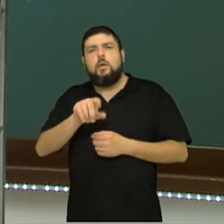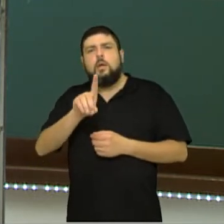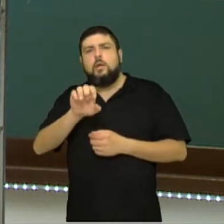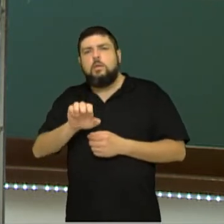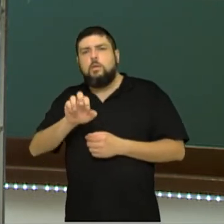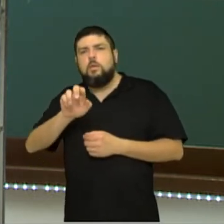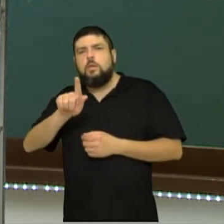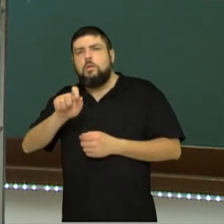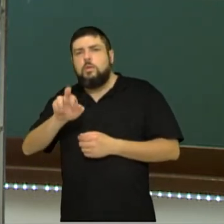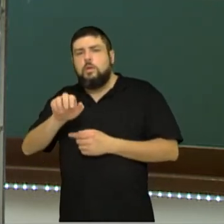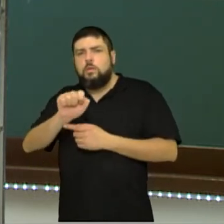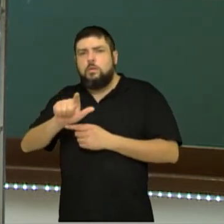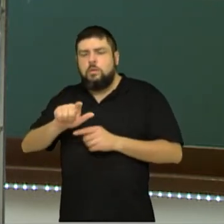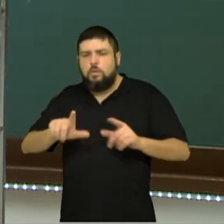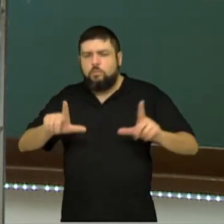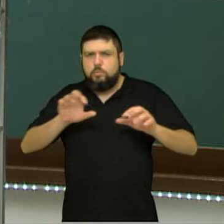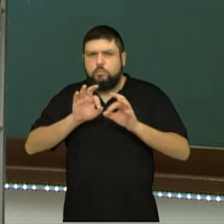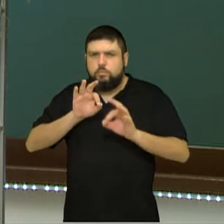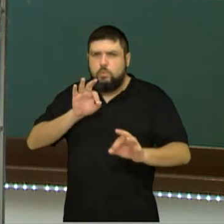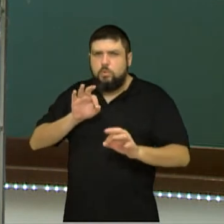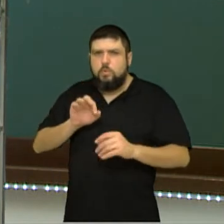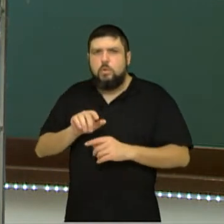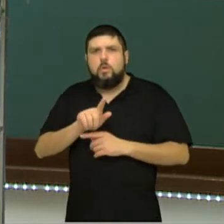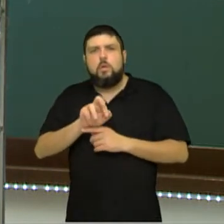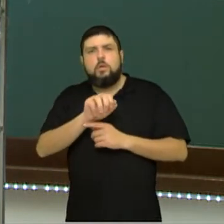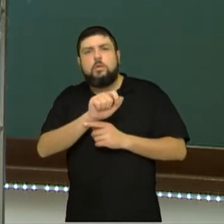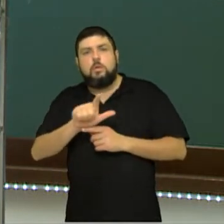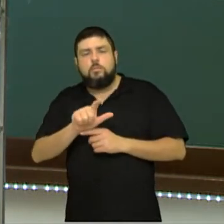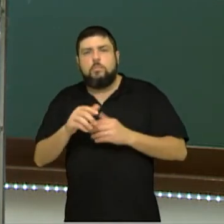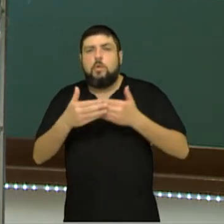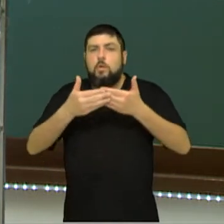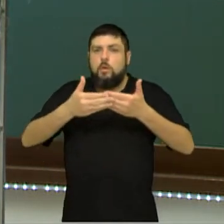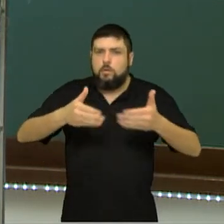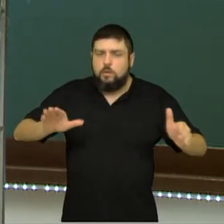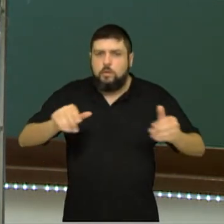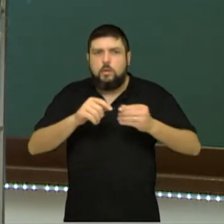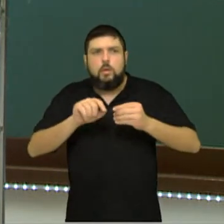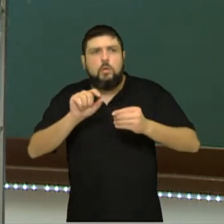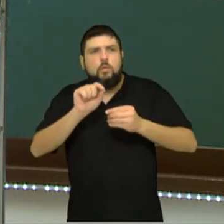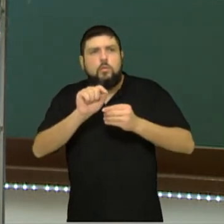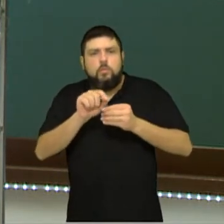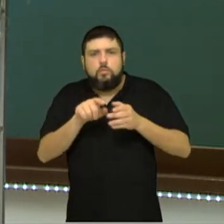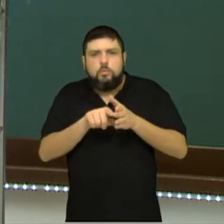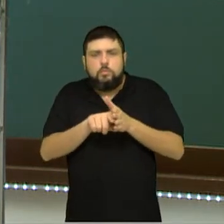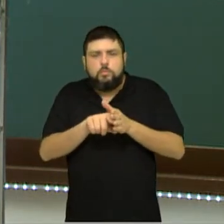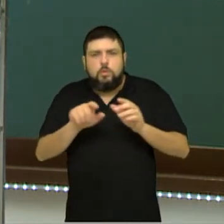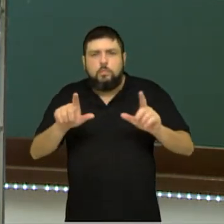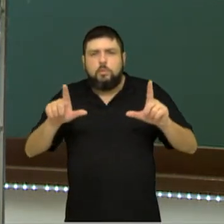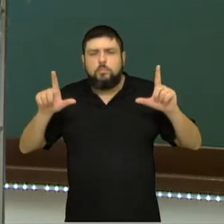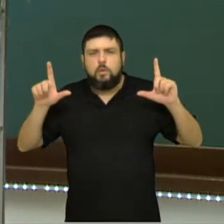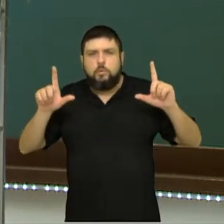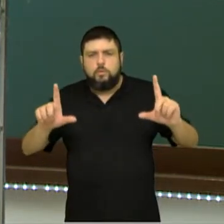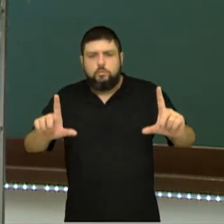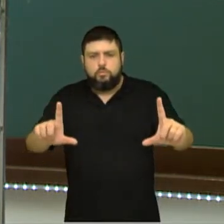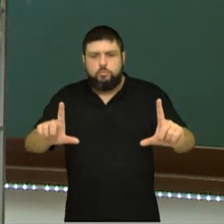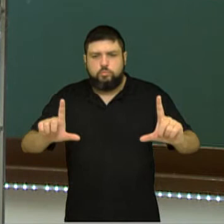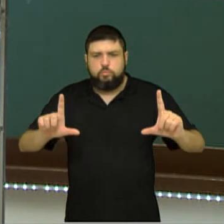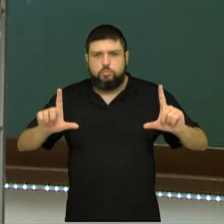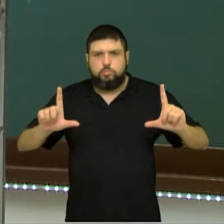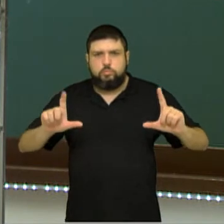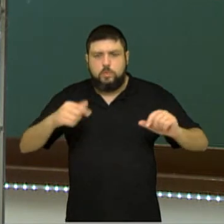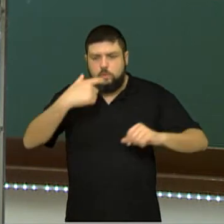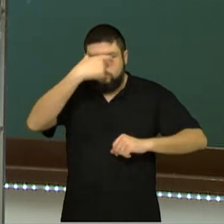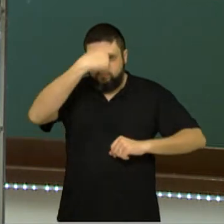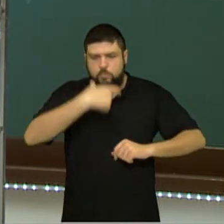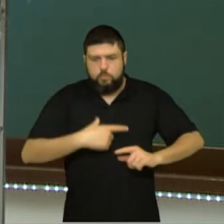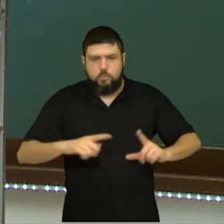um pouco mais próximo. O plano aberto ou plano médio, dependendo do que você pesquisar por aí, você vai ver que esse plano aqui ele também pode ser chamado de